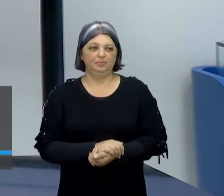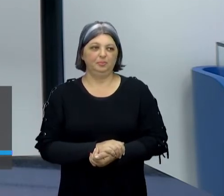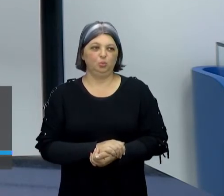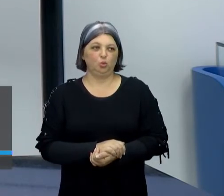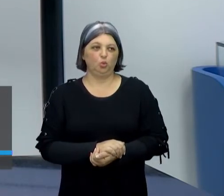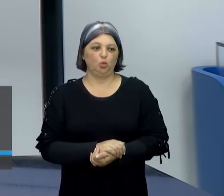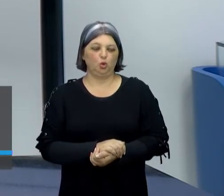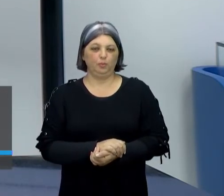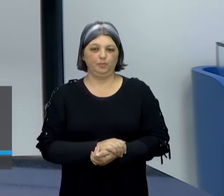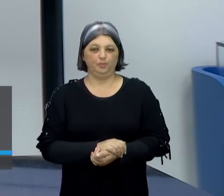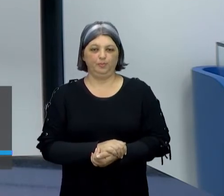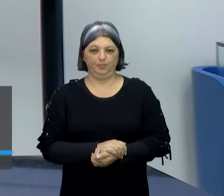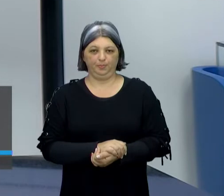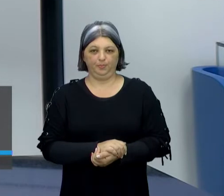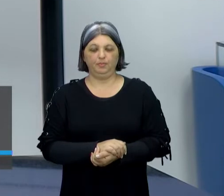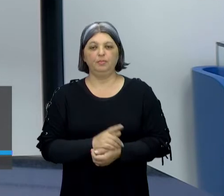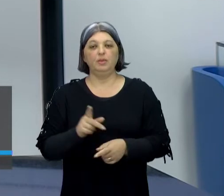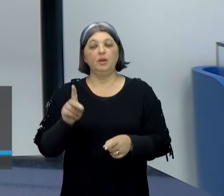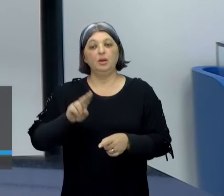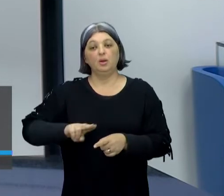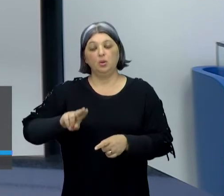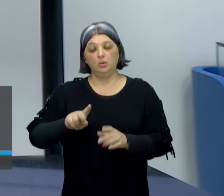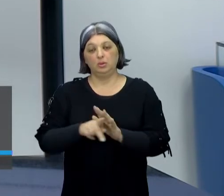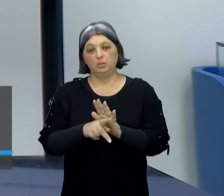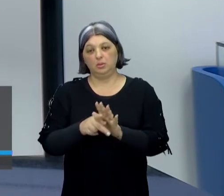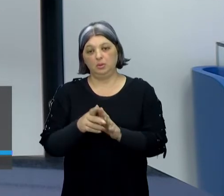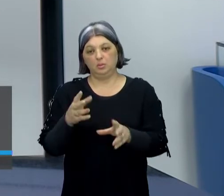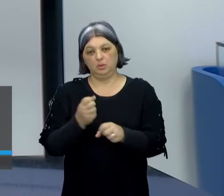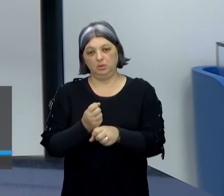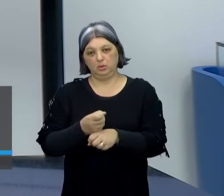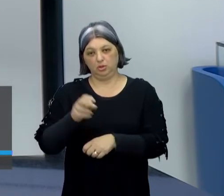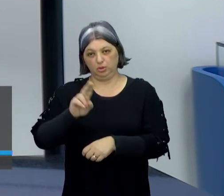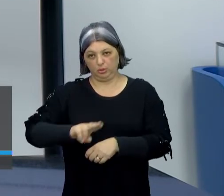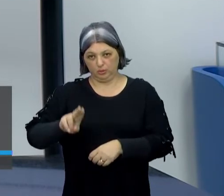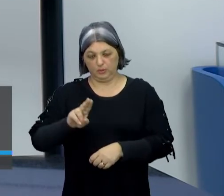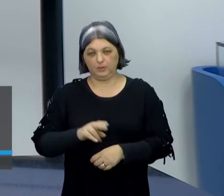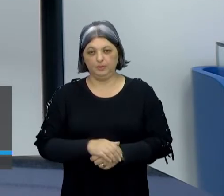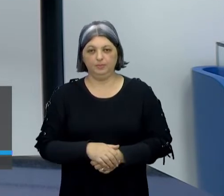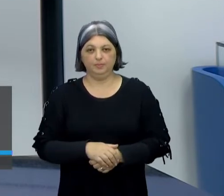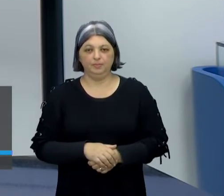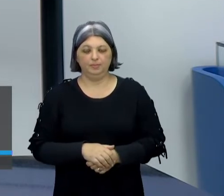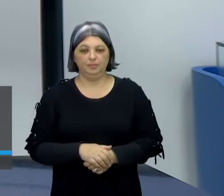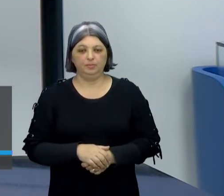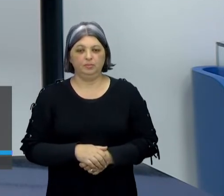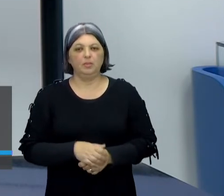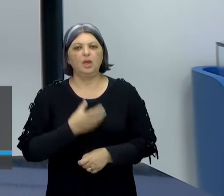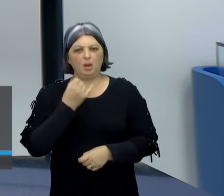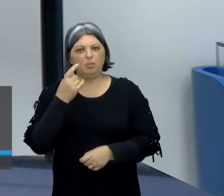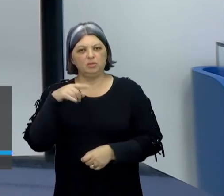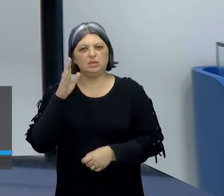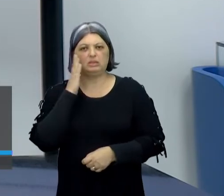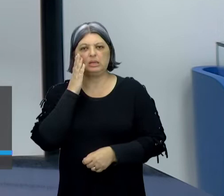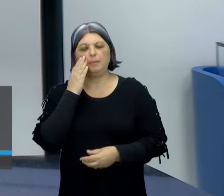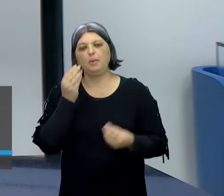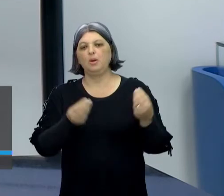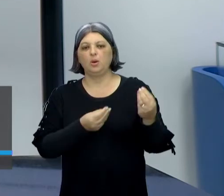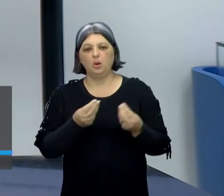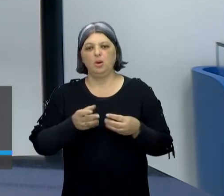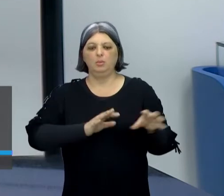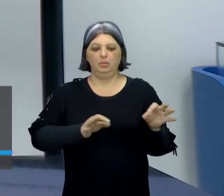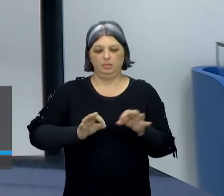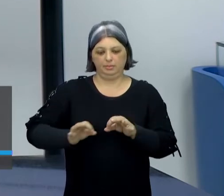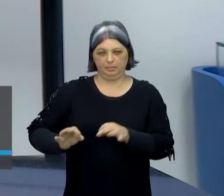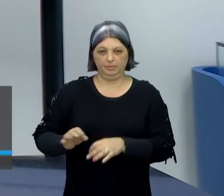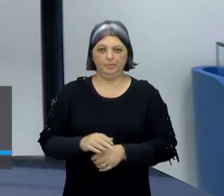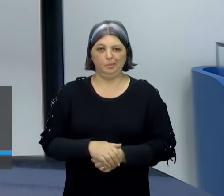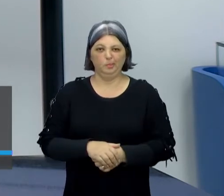uma conta de consumo que é bom aí vocês terem em mente como que chega.